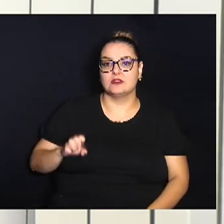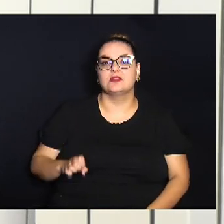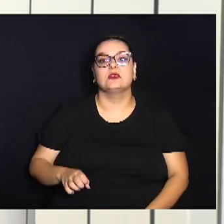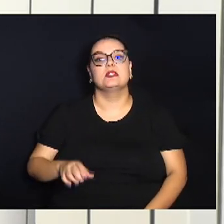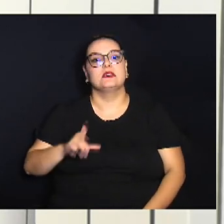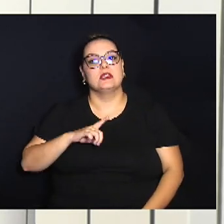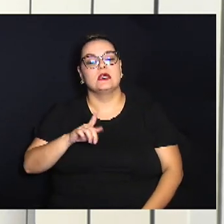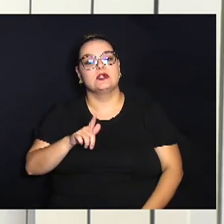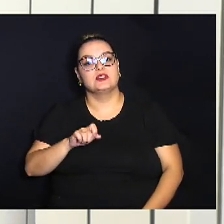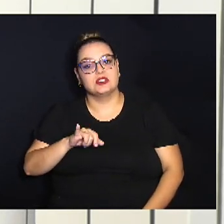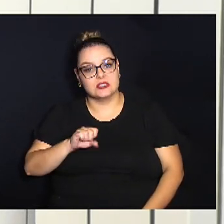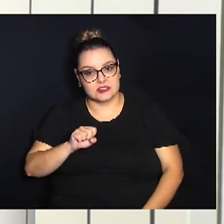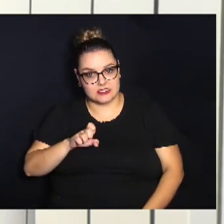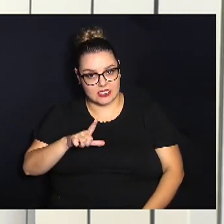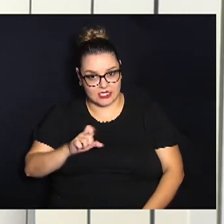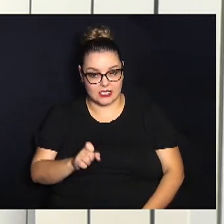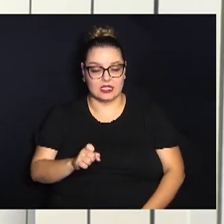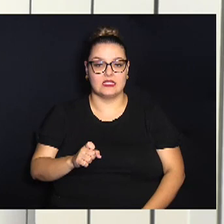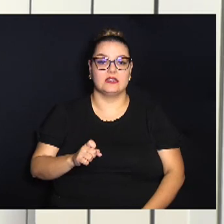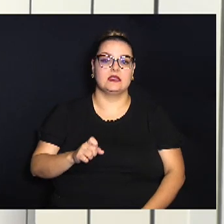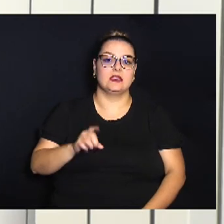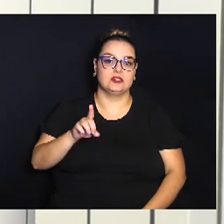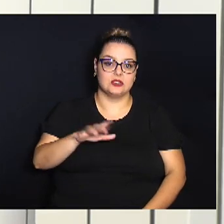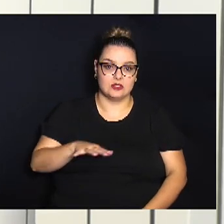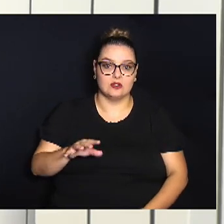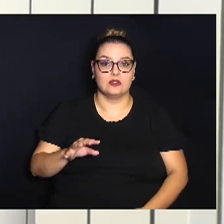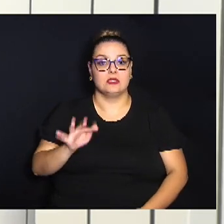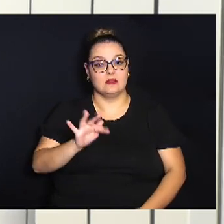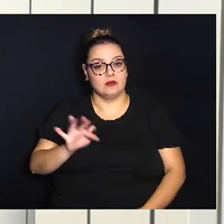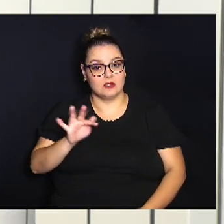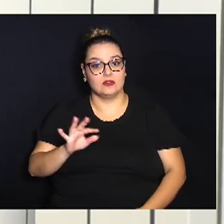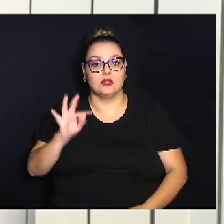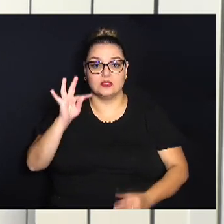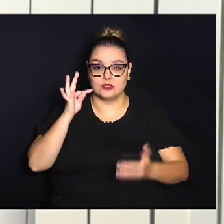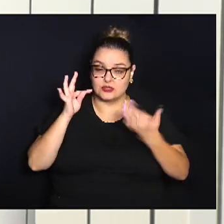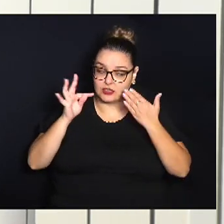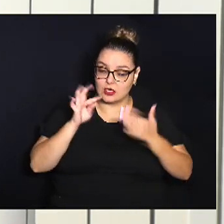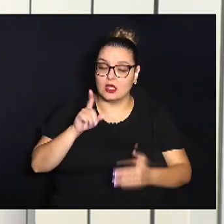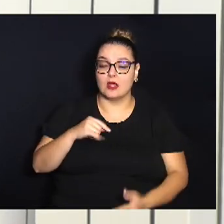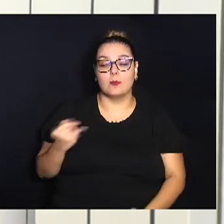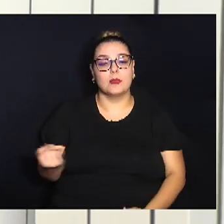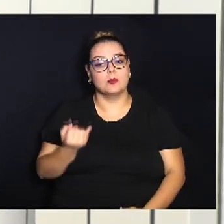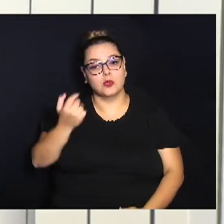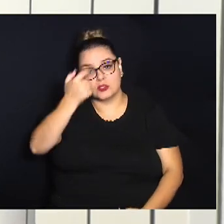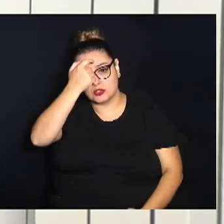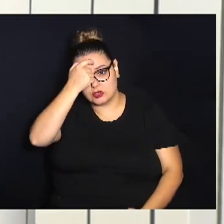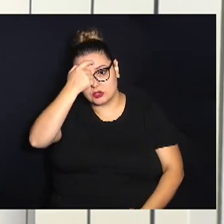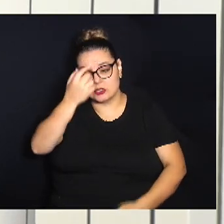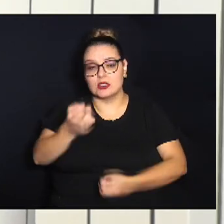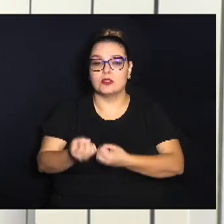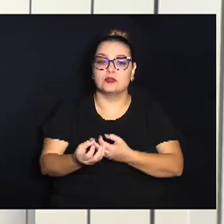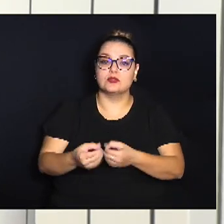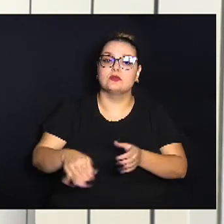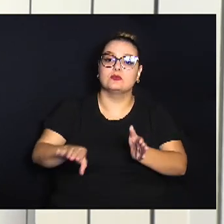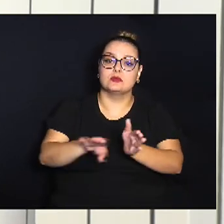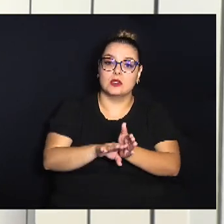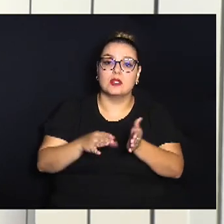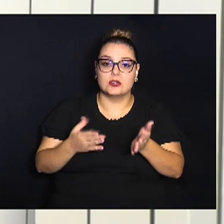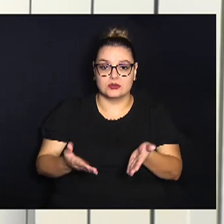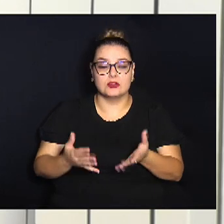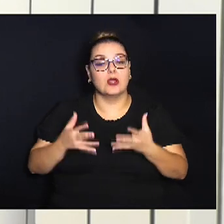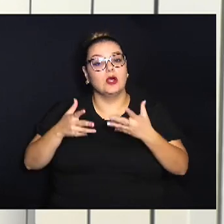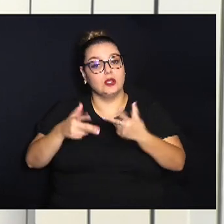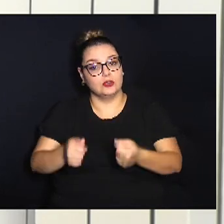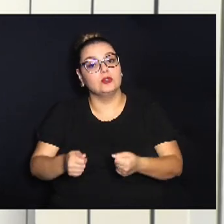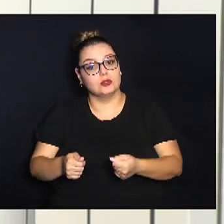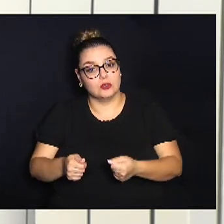da faculdade de terapia. Então, assim, é uma iniciativa importante de conscientização, essa informação para chegar, então, a todo